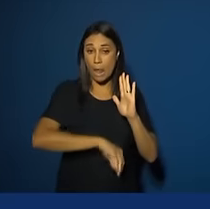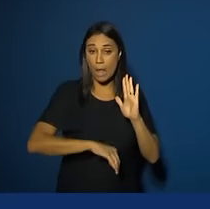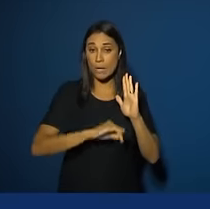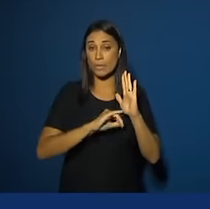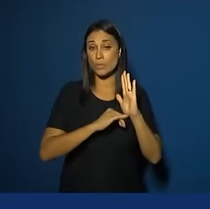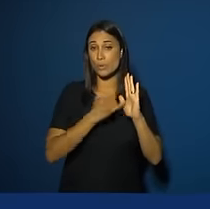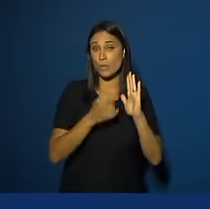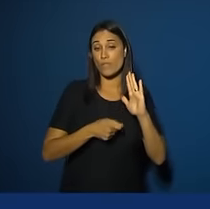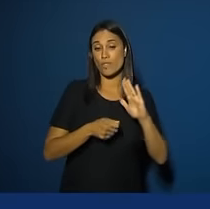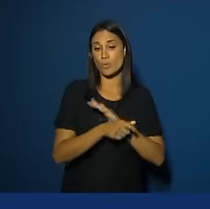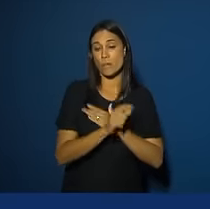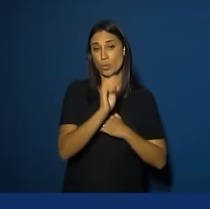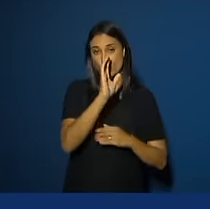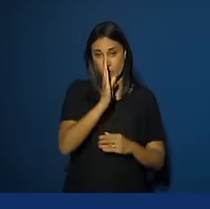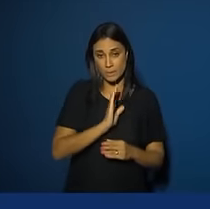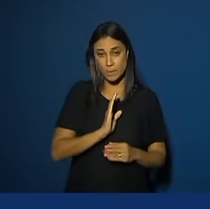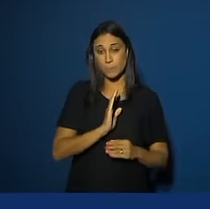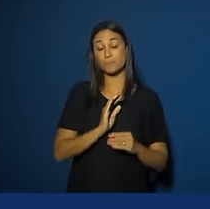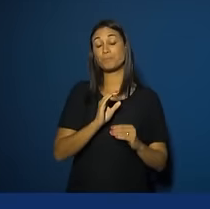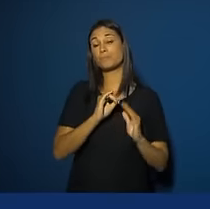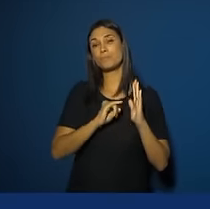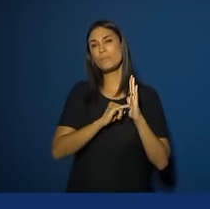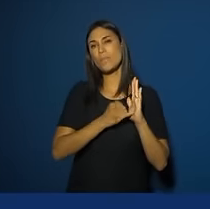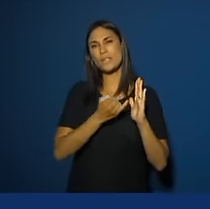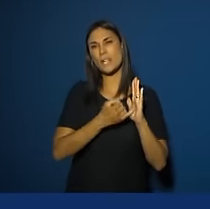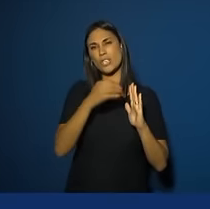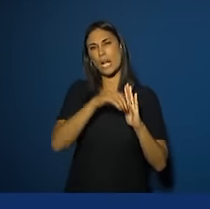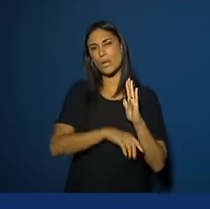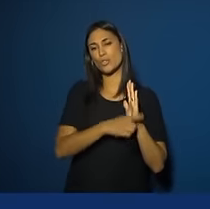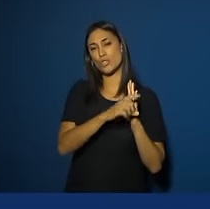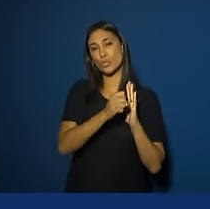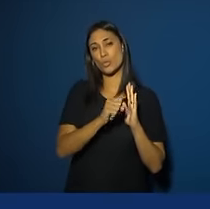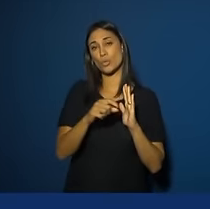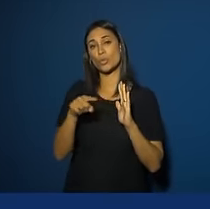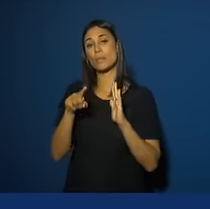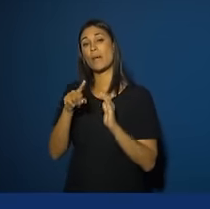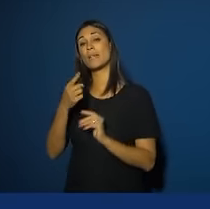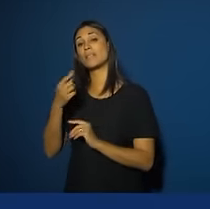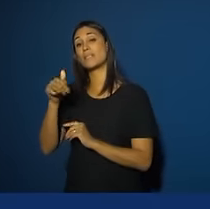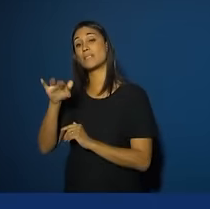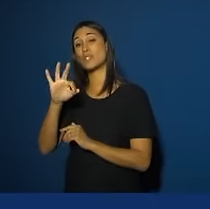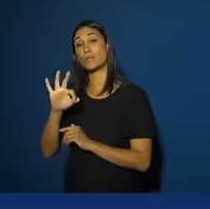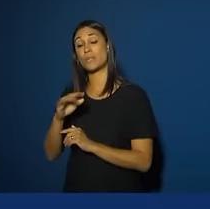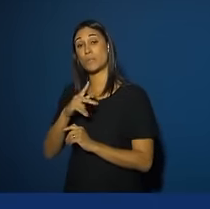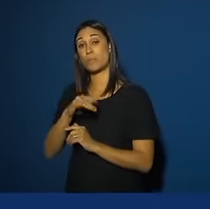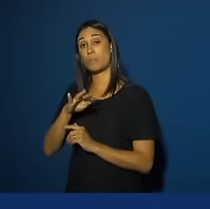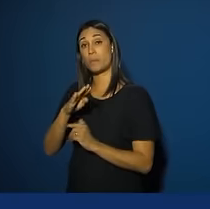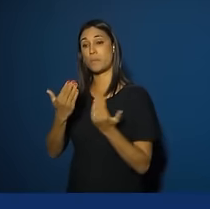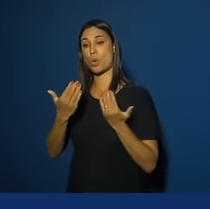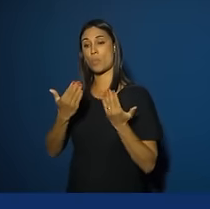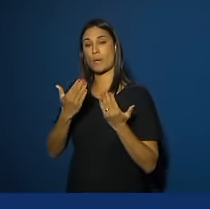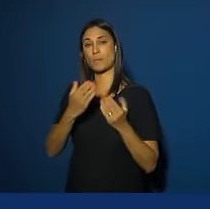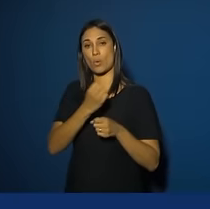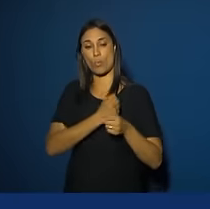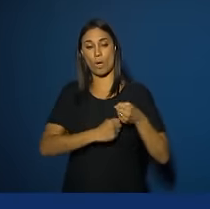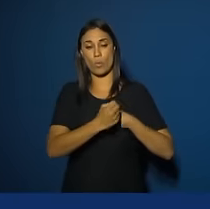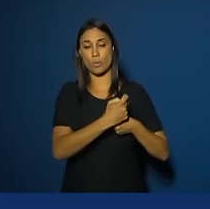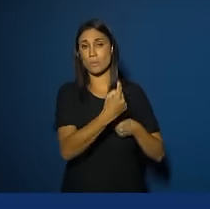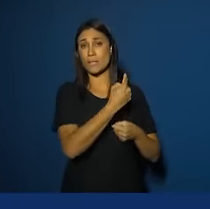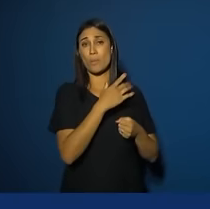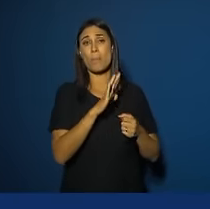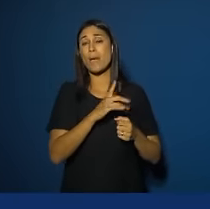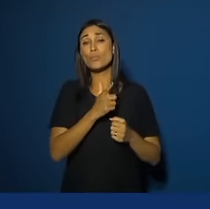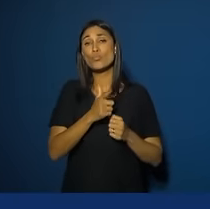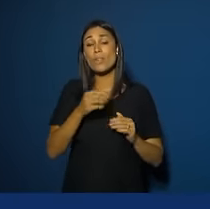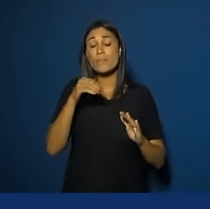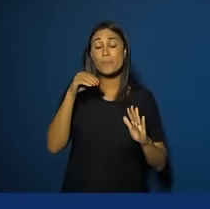taxa de investimento do Brasil. A taxa de investimento do Brasil deve ter caído de 18% para 17% do PIB ano passado, mas a gente não teve nenhuma queda grande